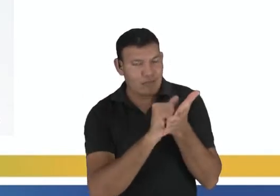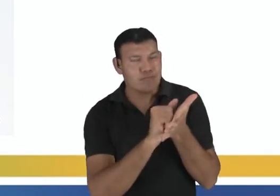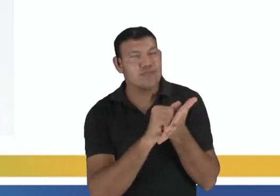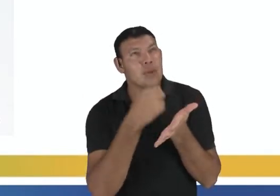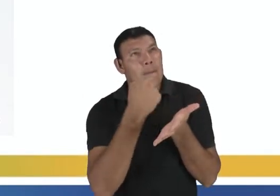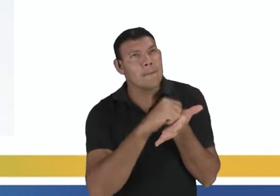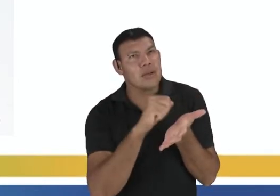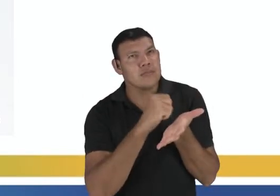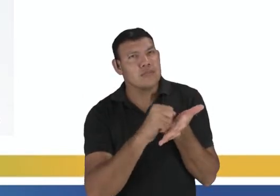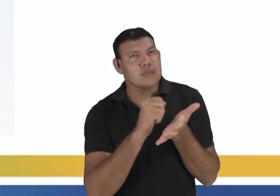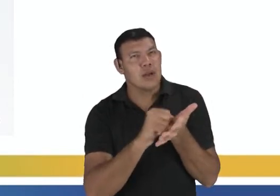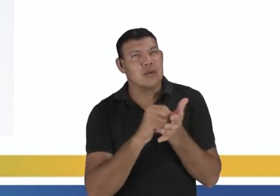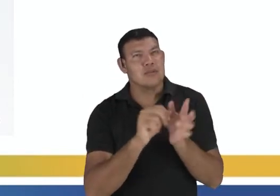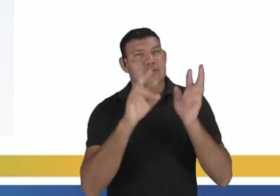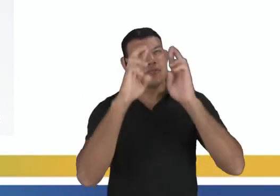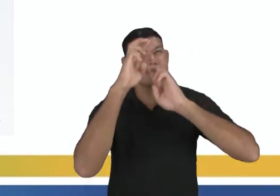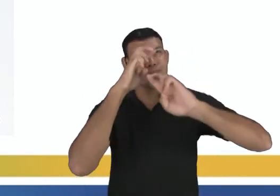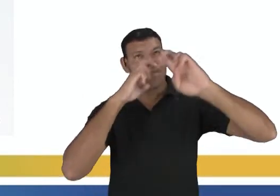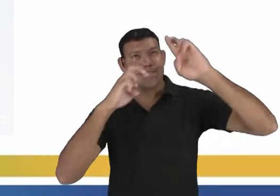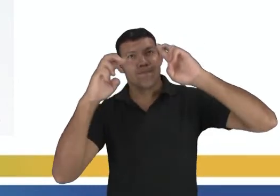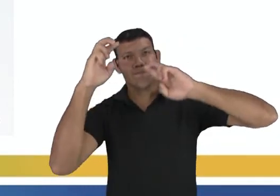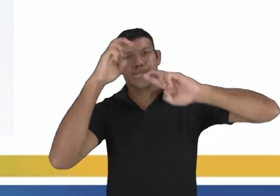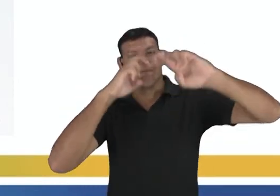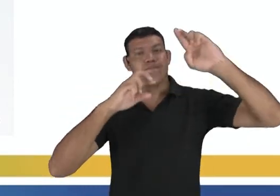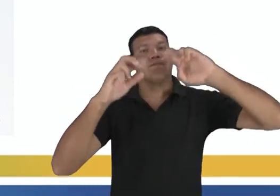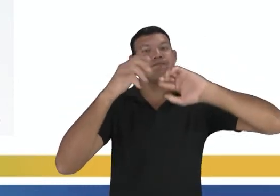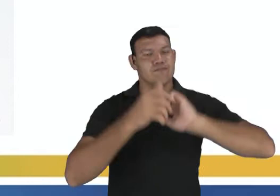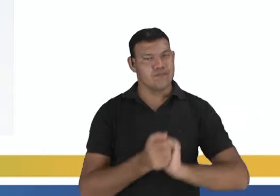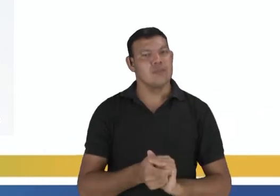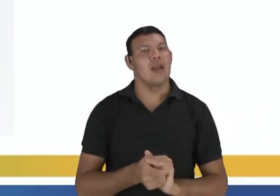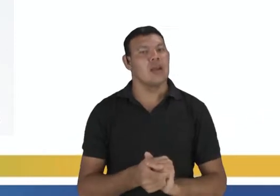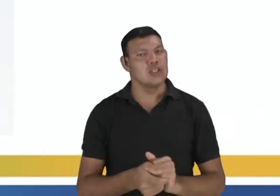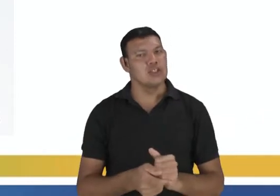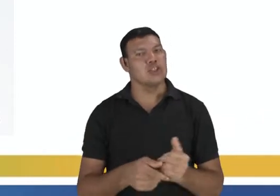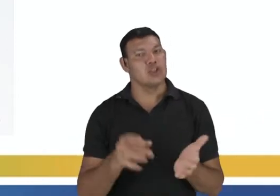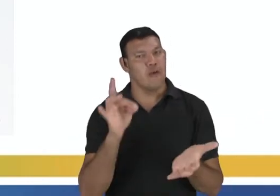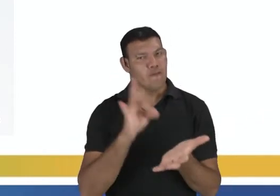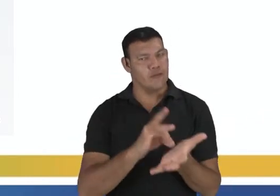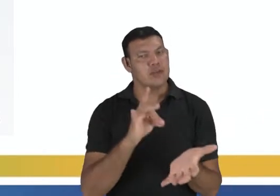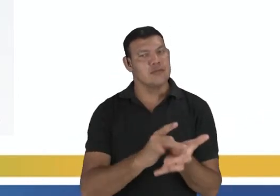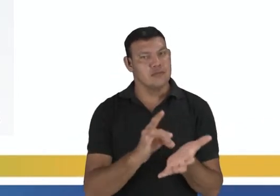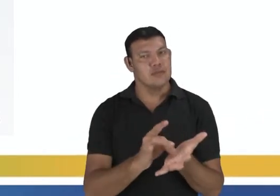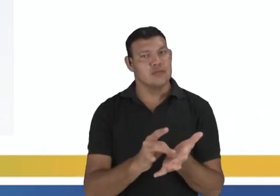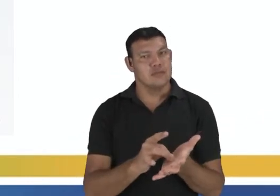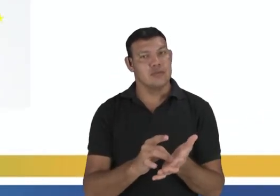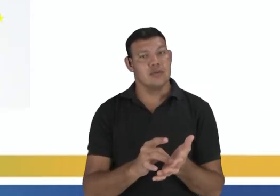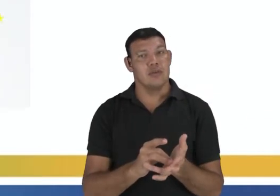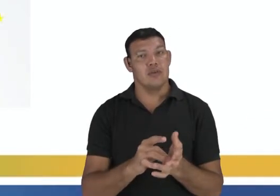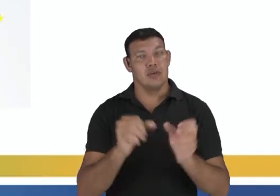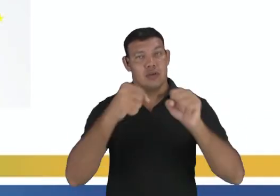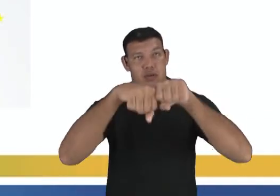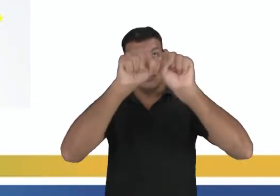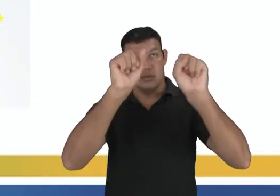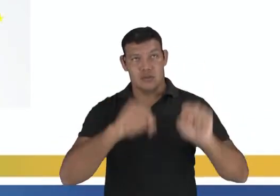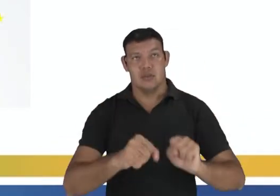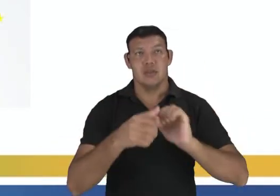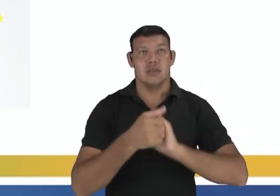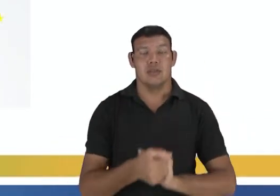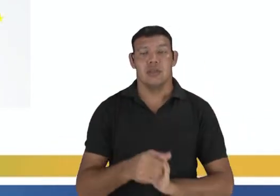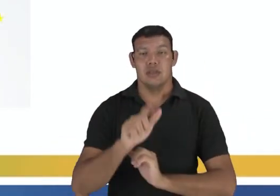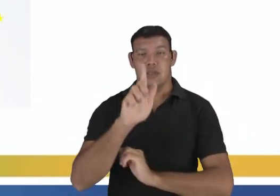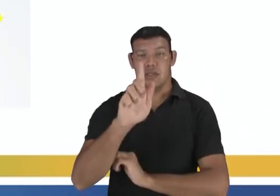anotações ali baseados em observações. E aí foi ele que consolidou esse sistema geocêntrico. O sistema